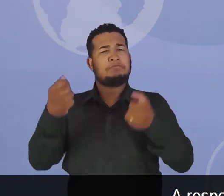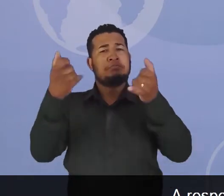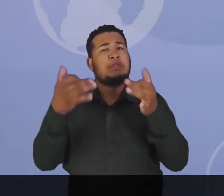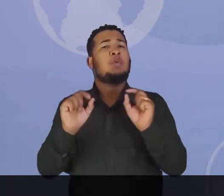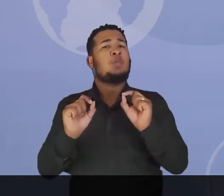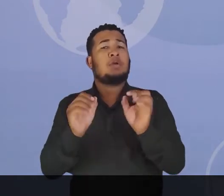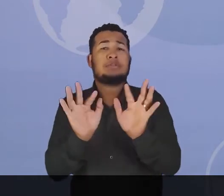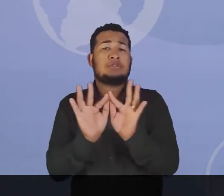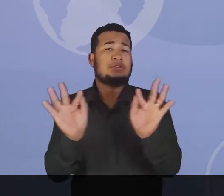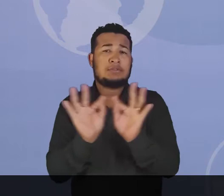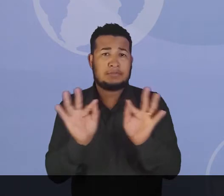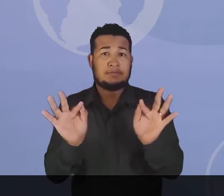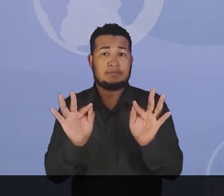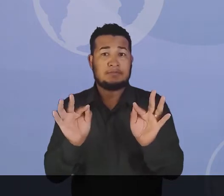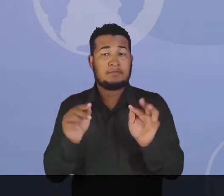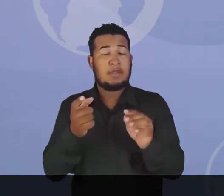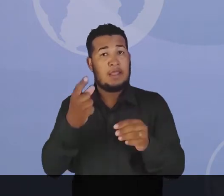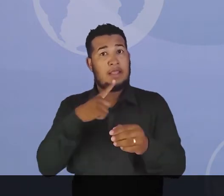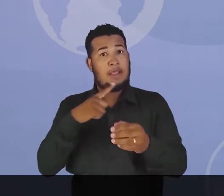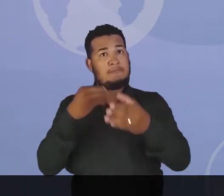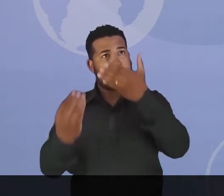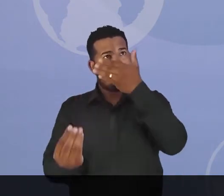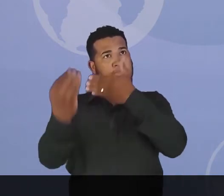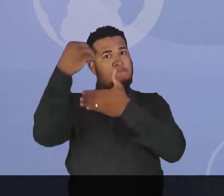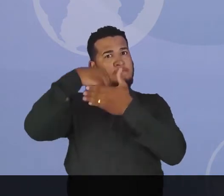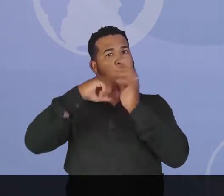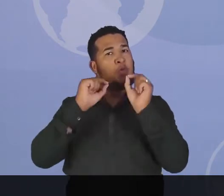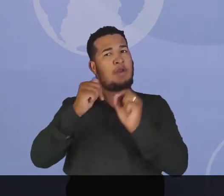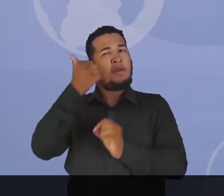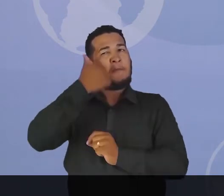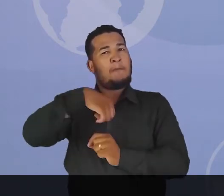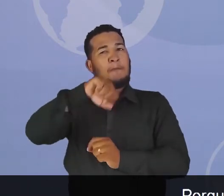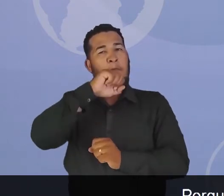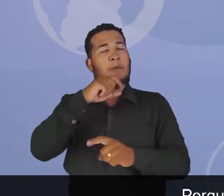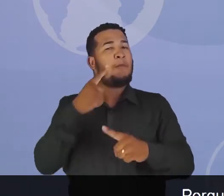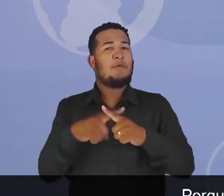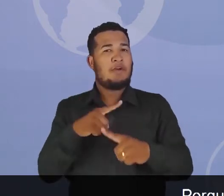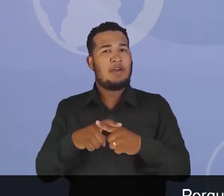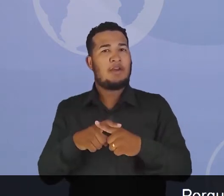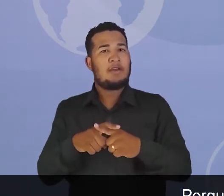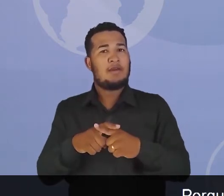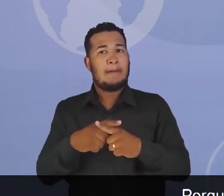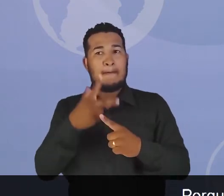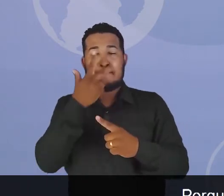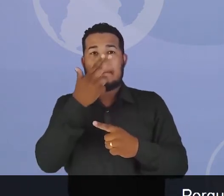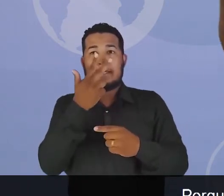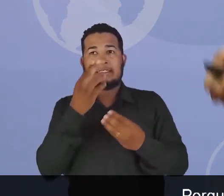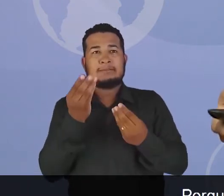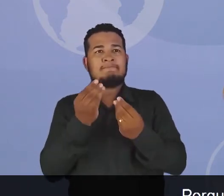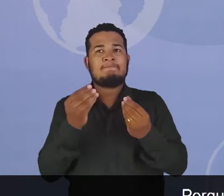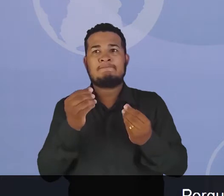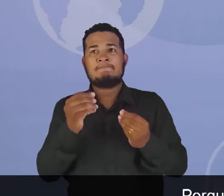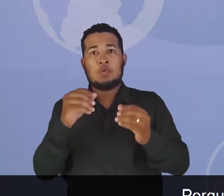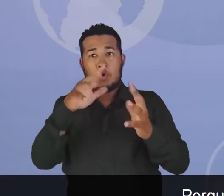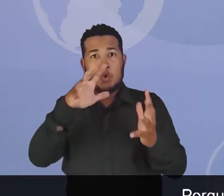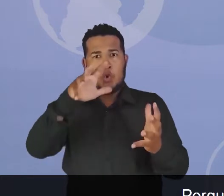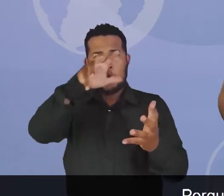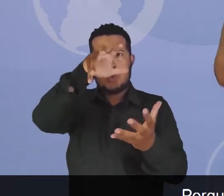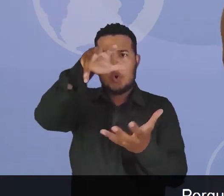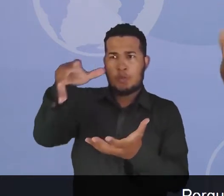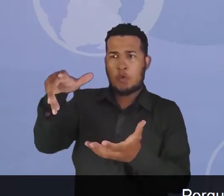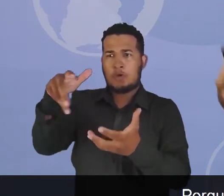simples. Na cabeça deles, uma mãe faz isso por quê? Porque não existe nada no mundo, não